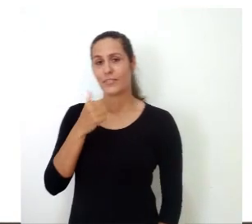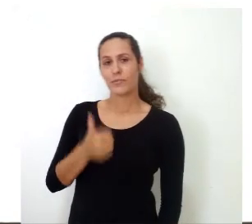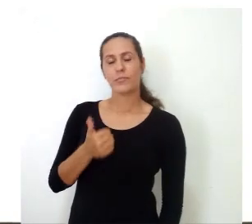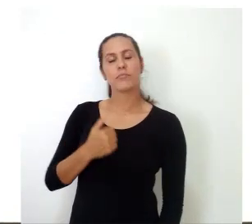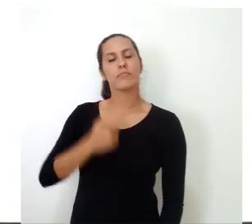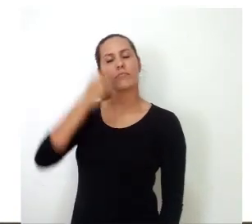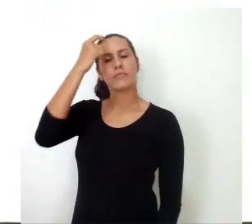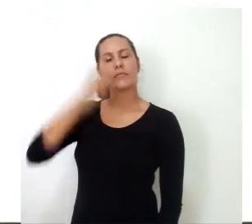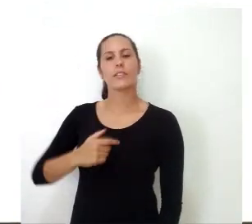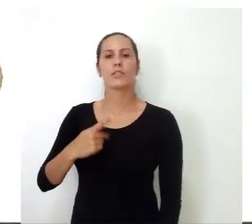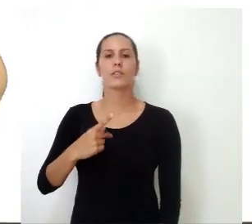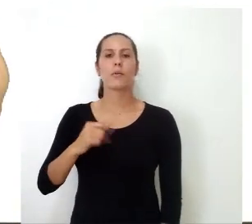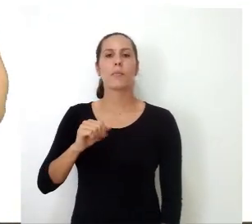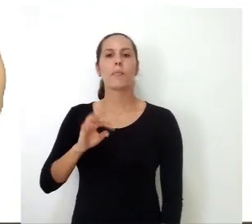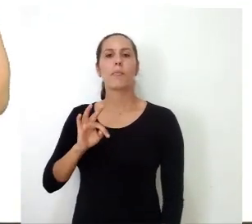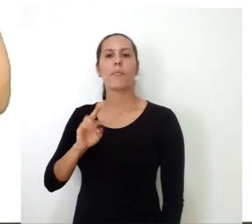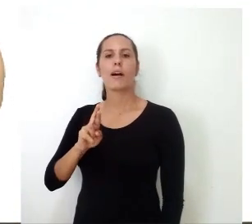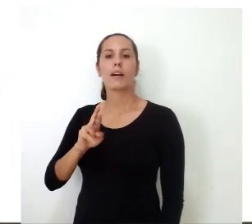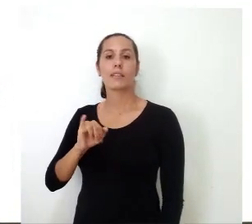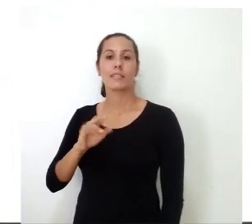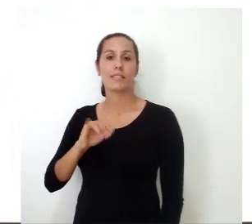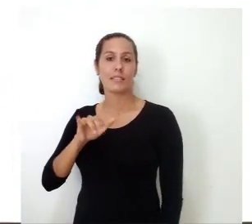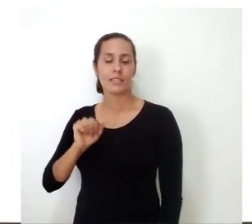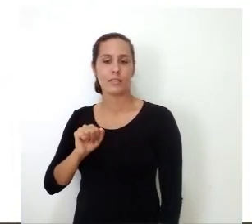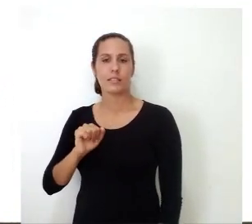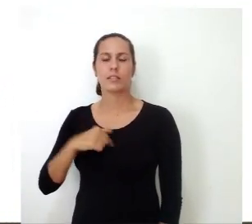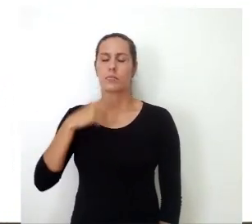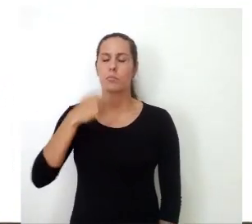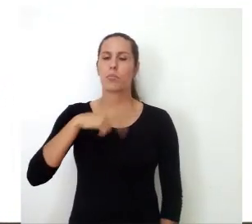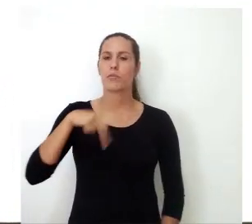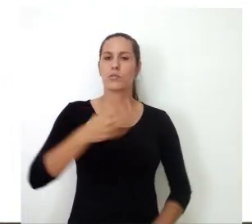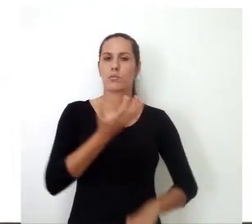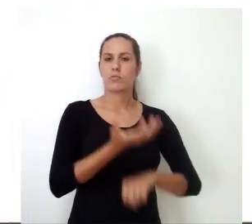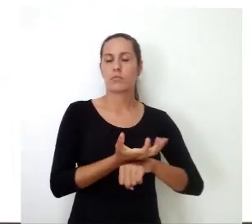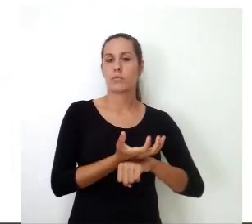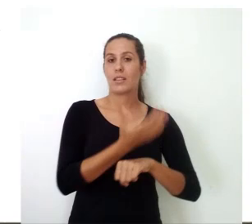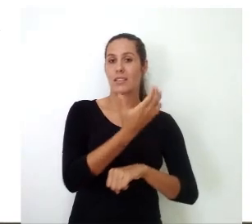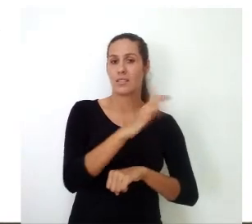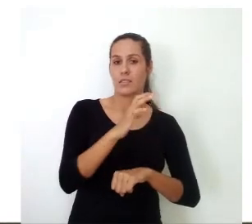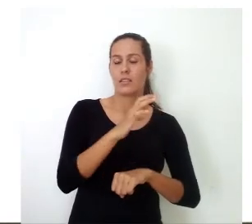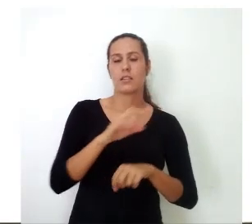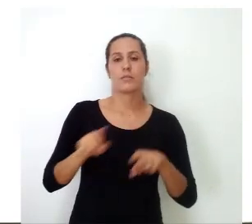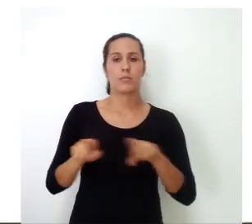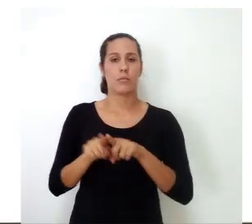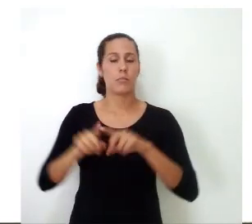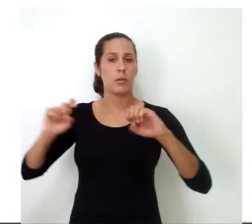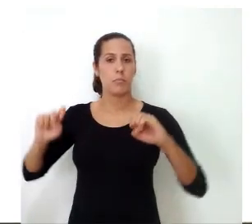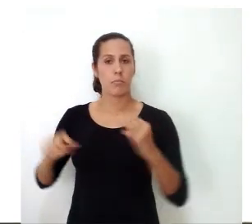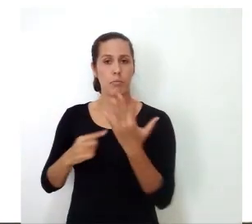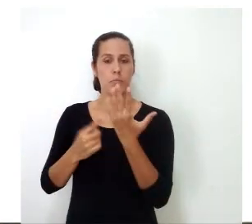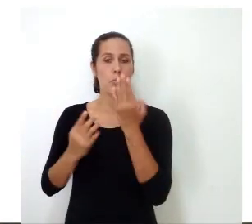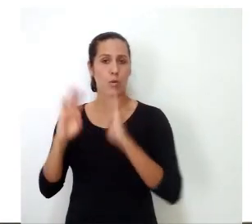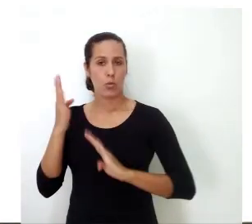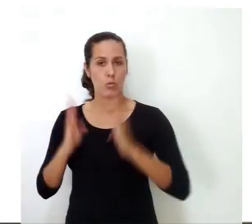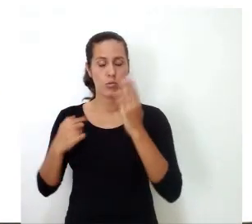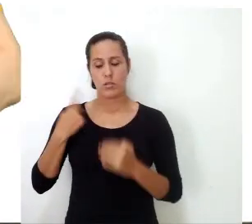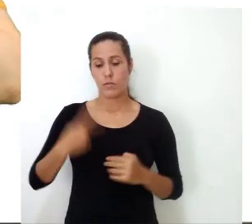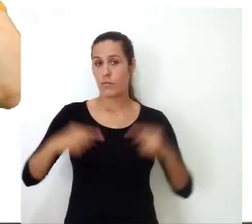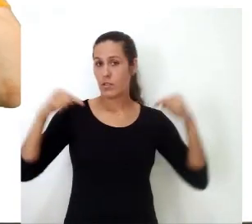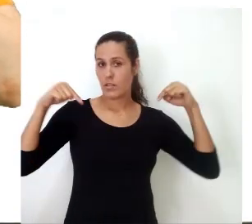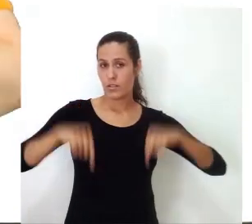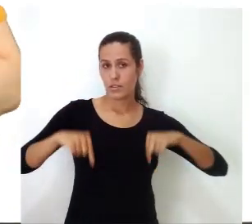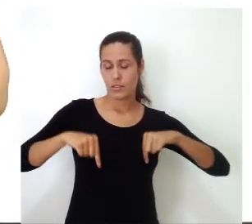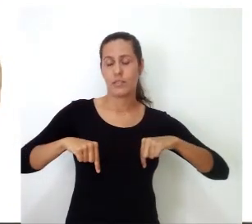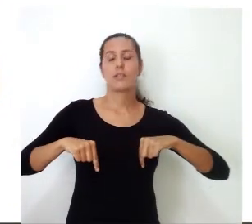Olá, tudo bem? Eu sou Patrícia Dantas, professora de Ciências e Biologia. Estou novamente aqui no EducaPE